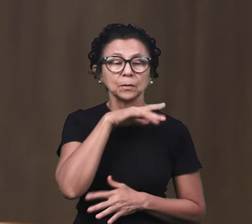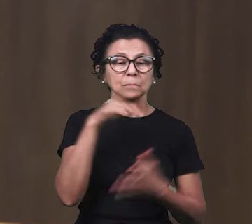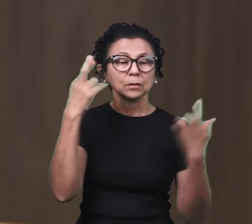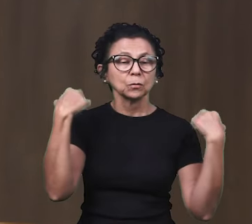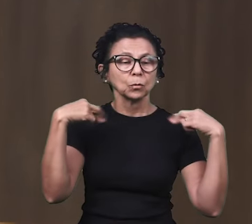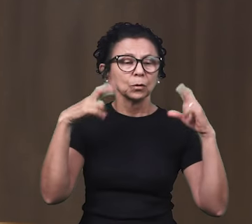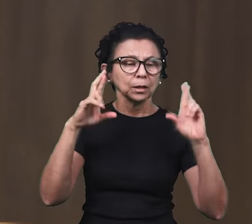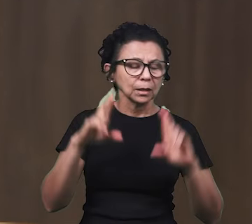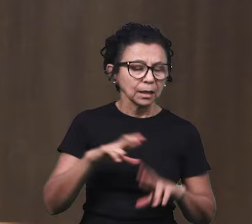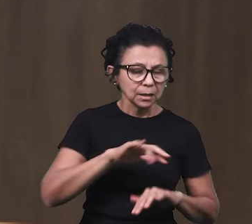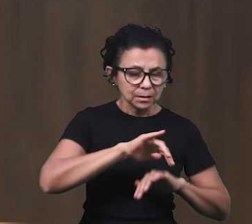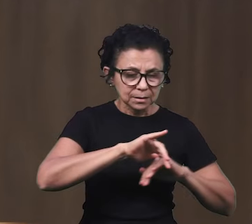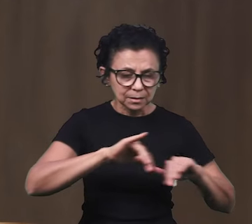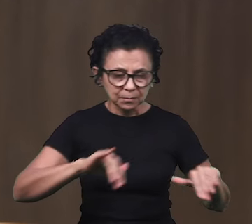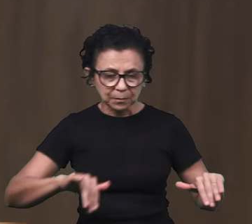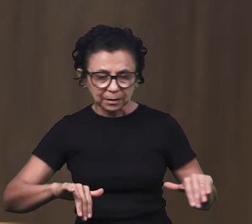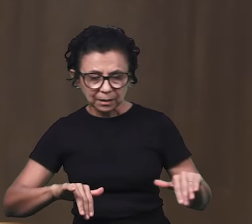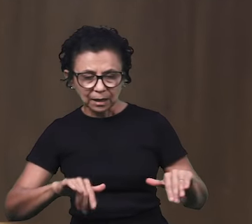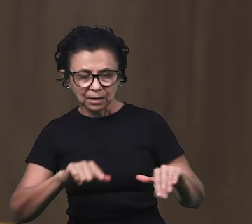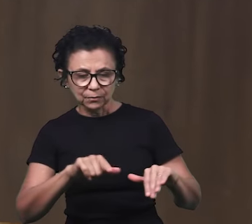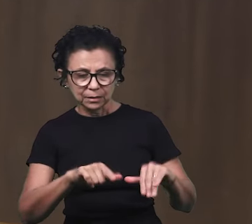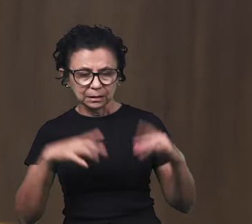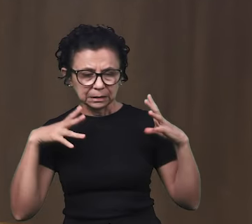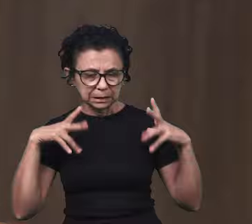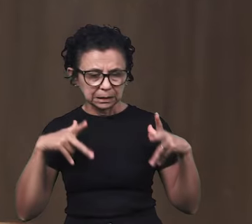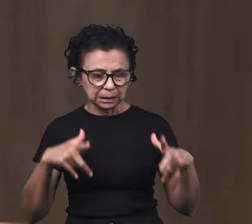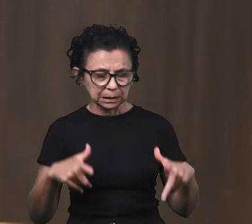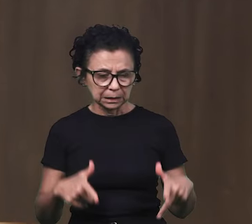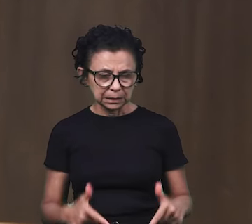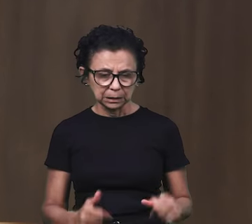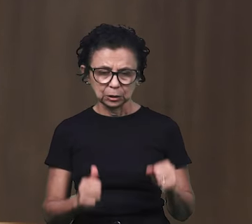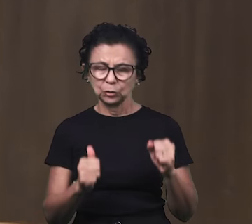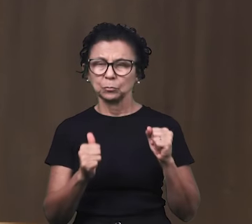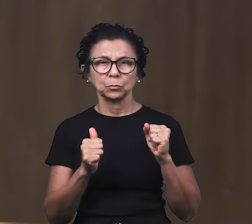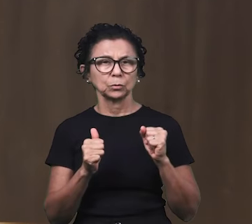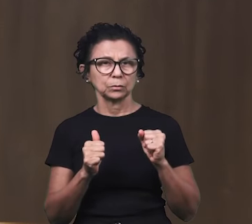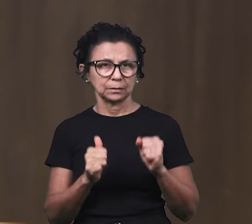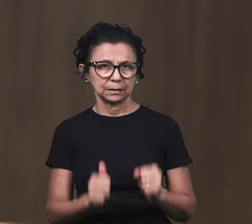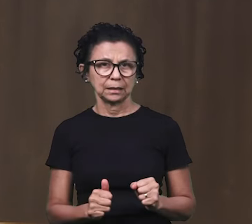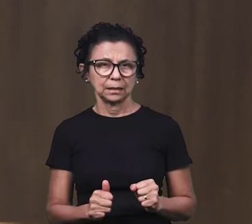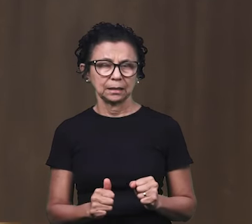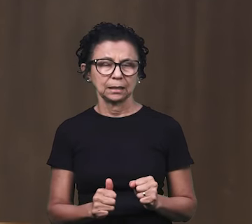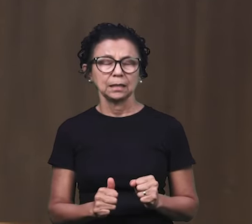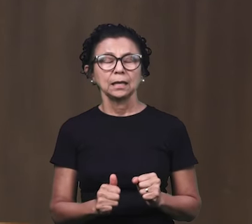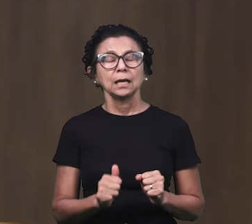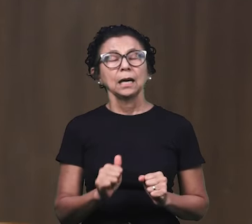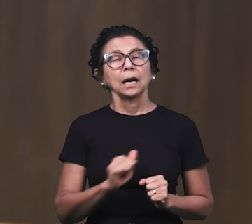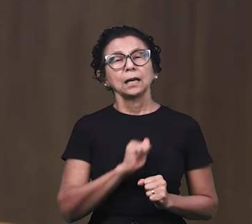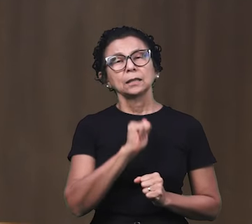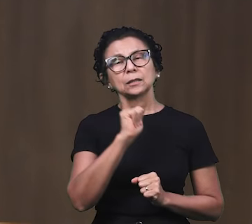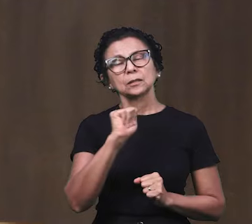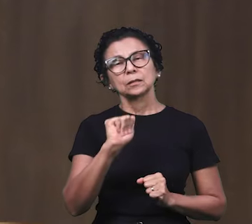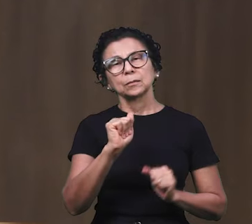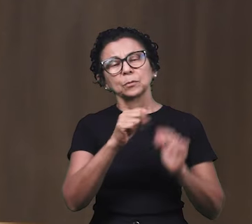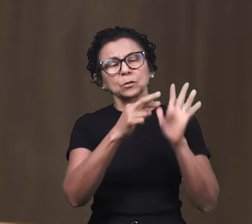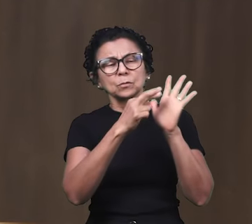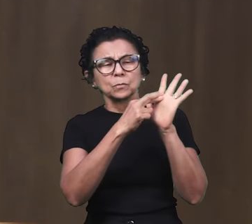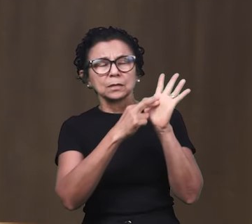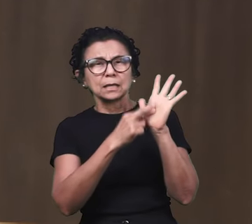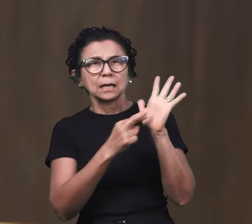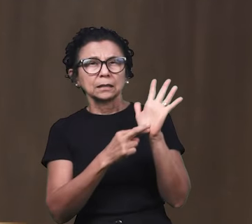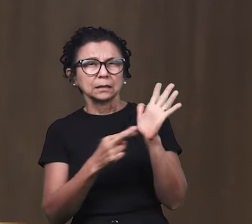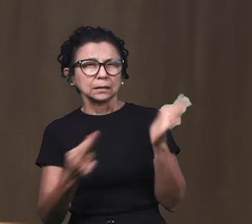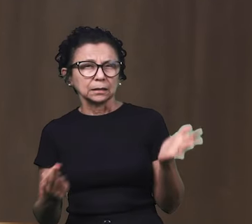no 14º dia o cordeiro era sacrificado. Então, tinha toda uma liturgia. Nós aprendemos aqui, nós não